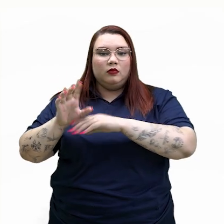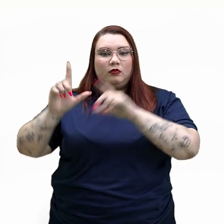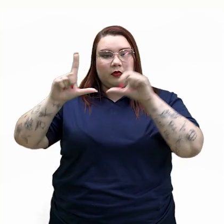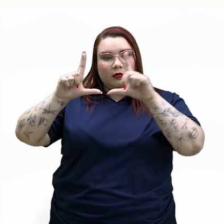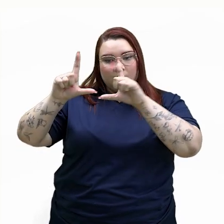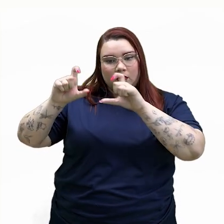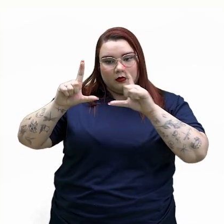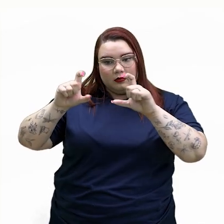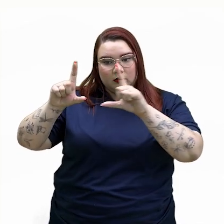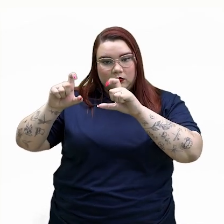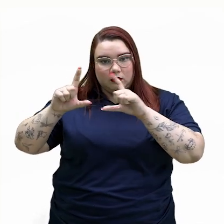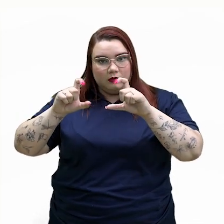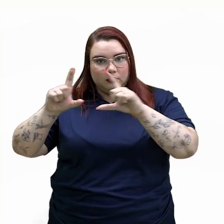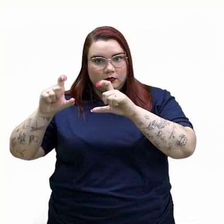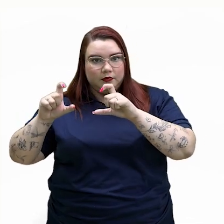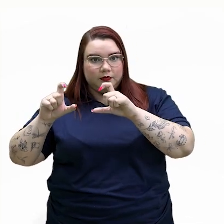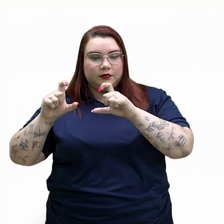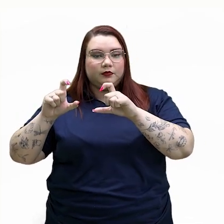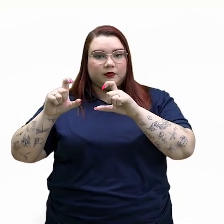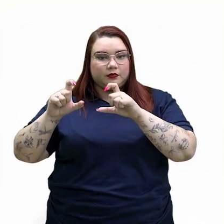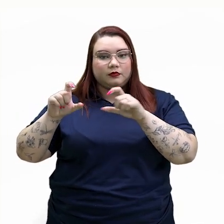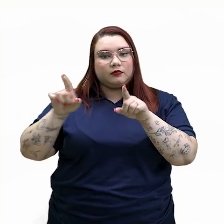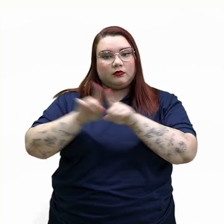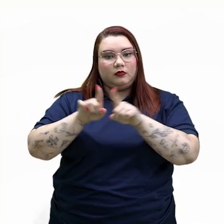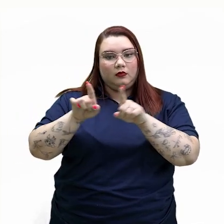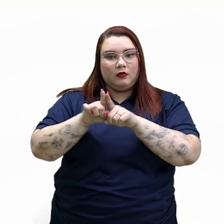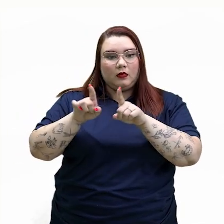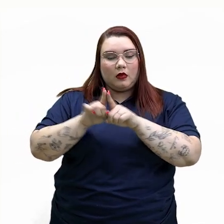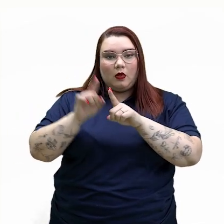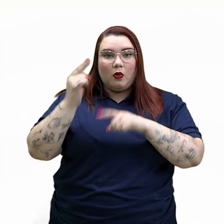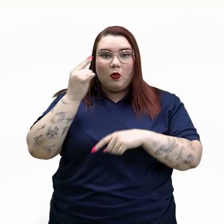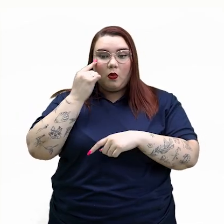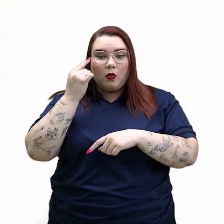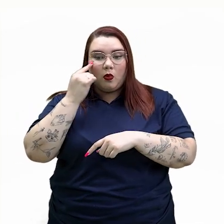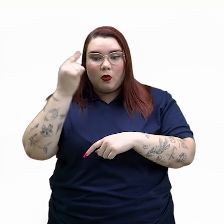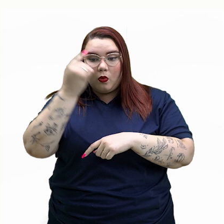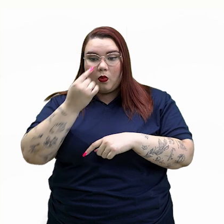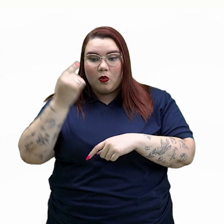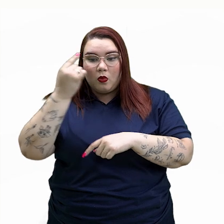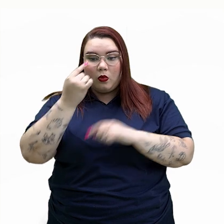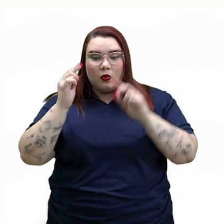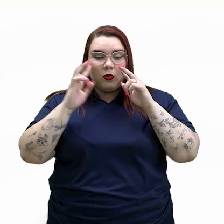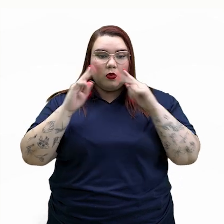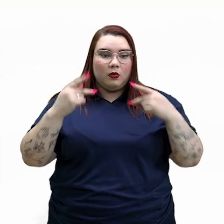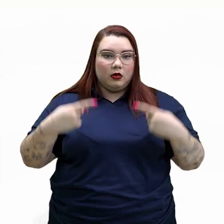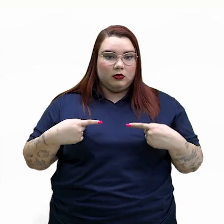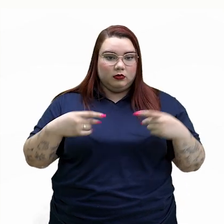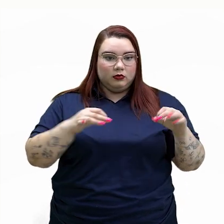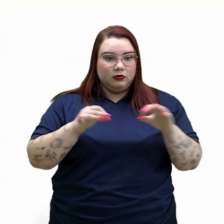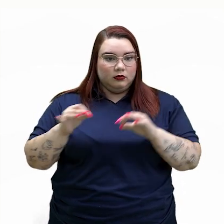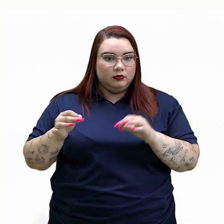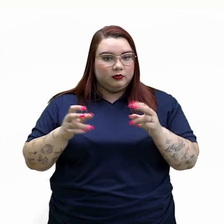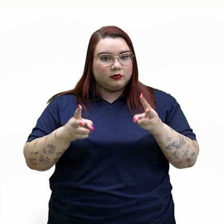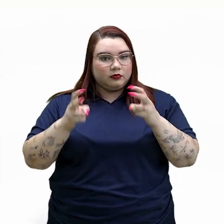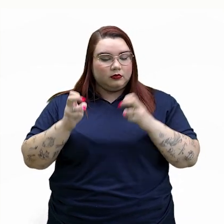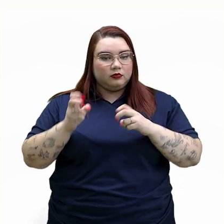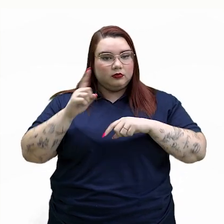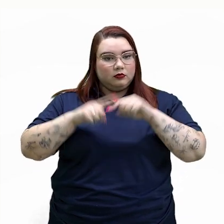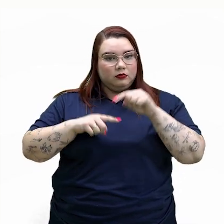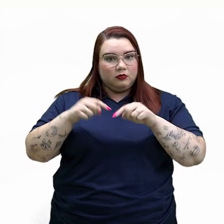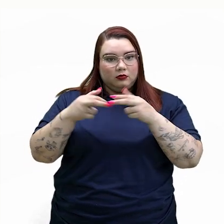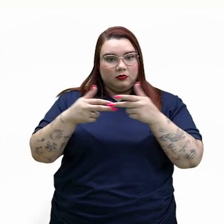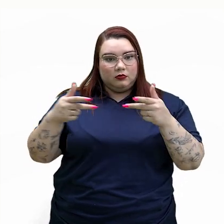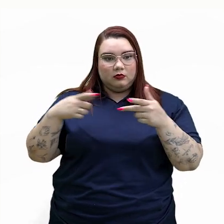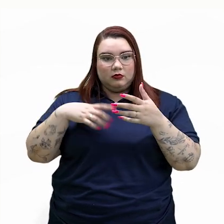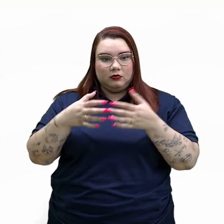máquina fotográfica e o olho humano. Vejam como esses instrumentos